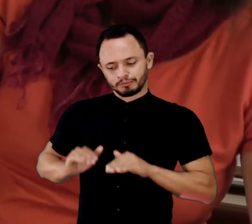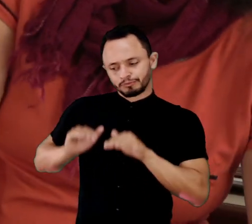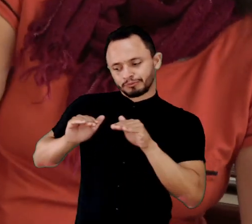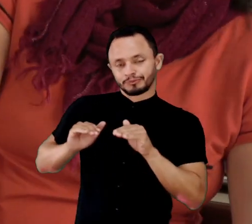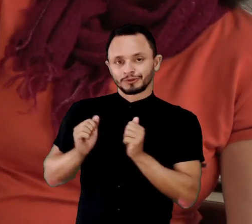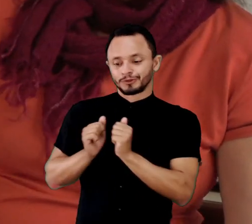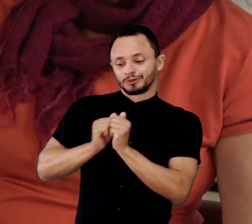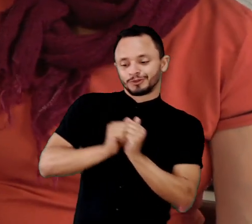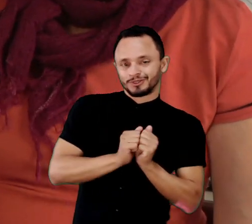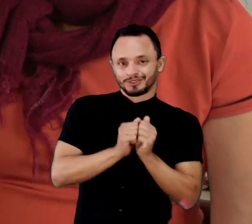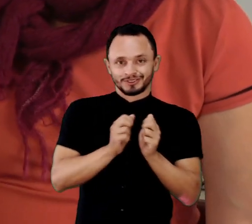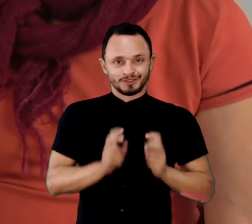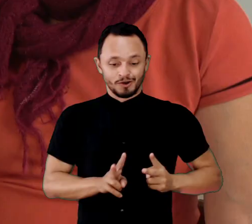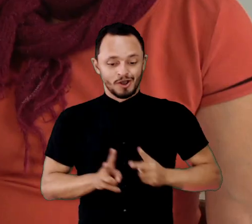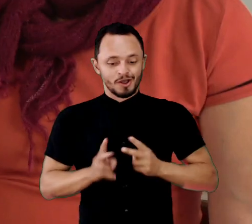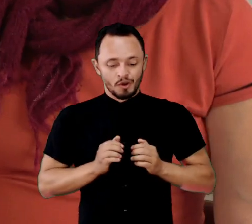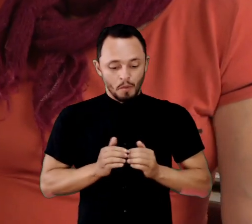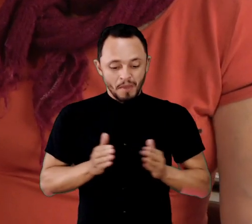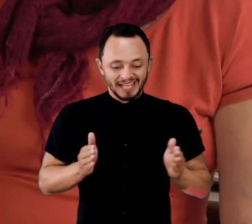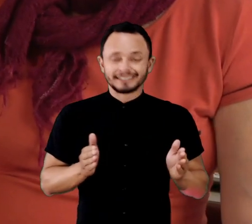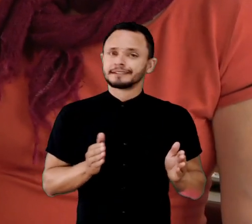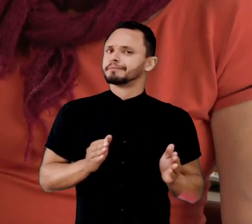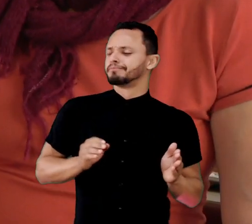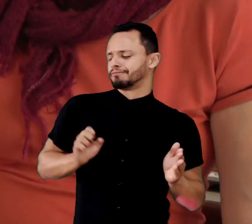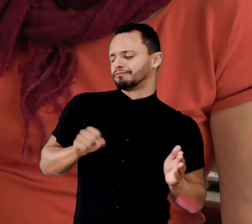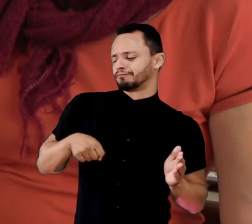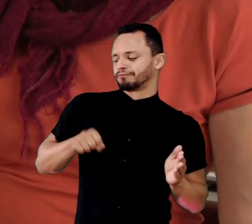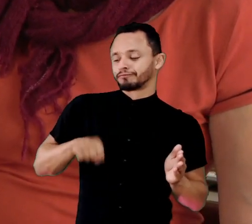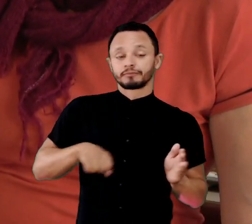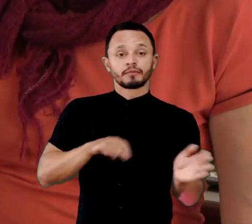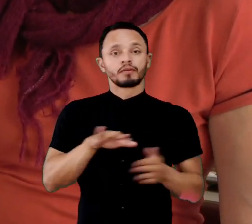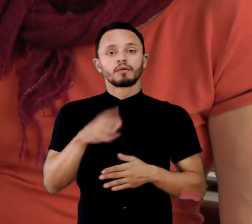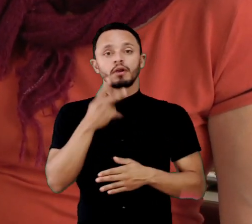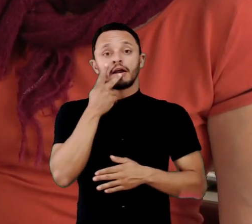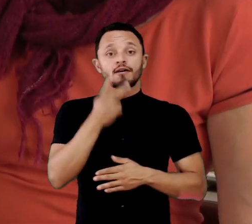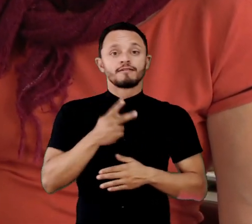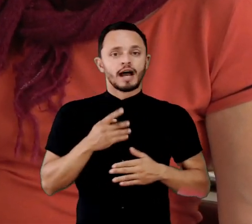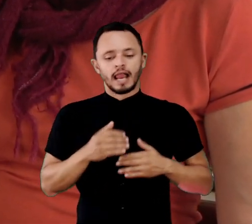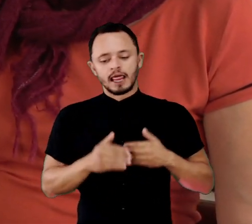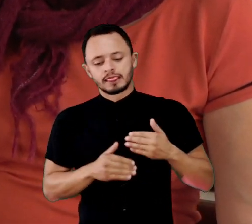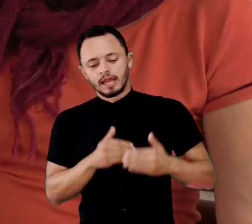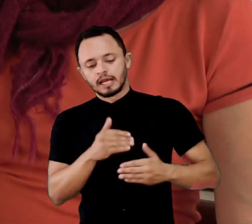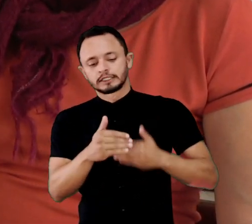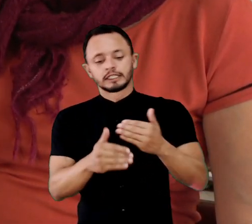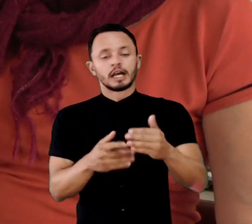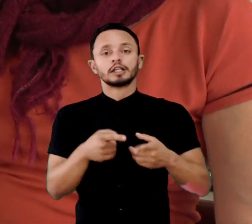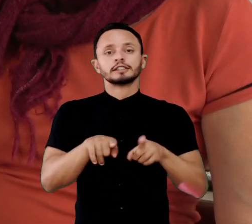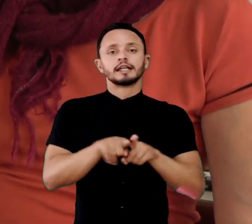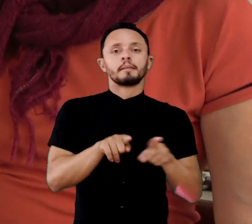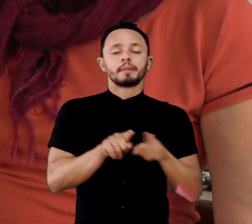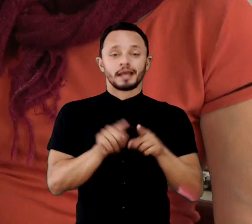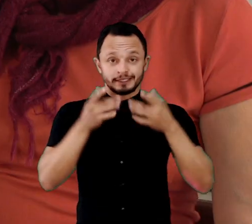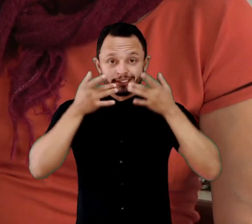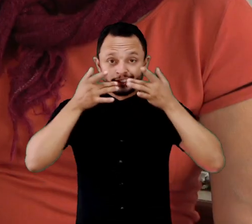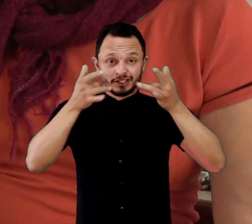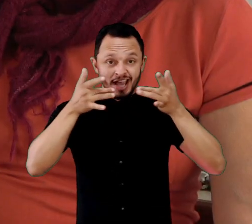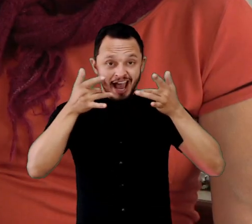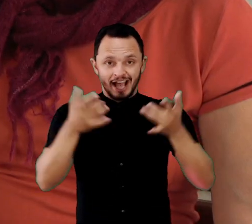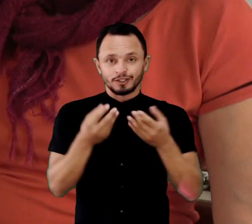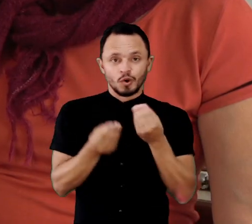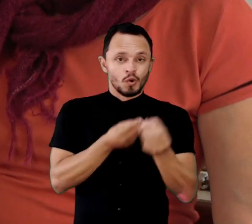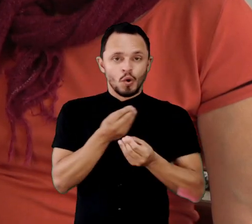grupo. Certamente. Mas aí fala um pouquinho É. da trajetória do Andante, dos seus espetáculos,